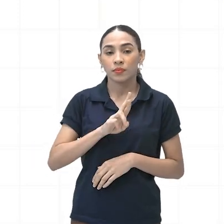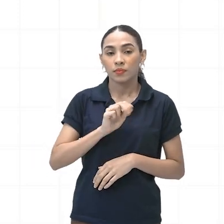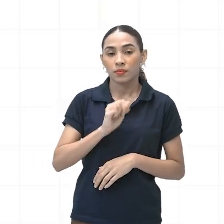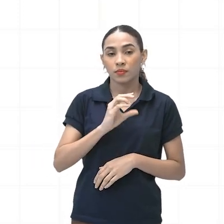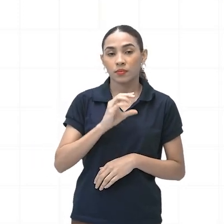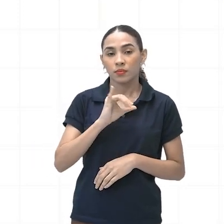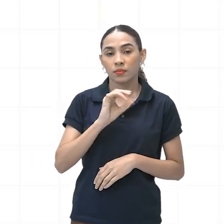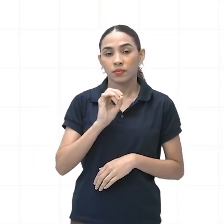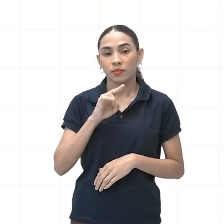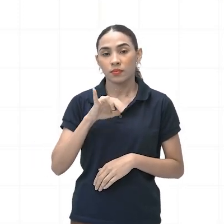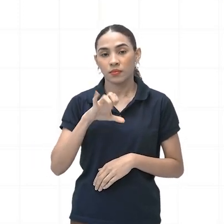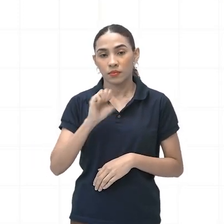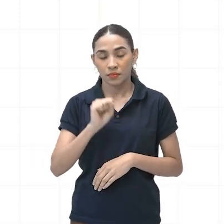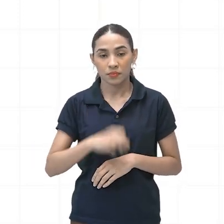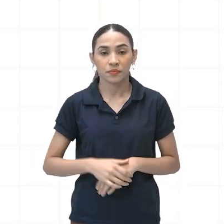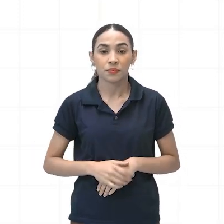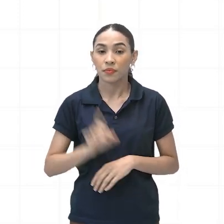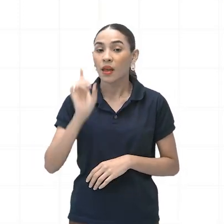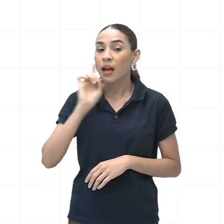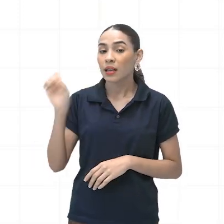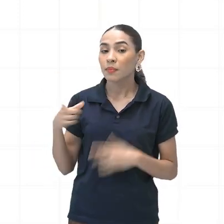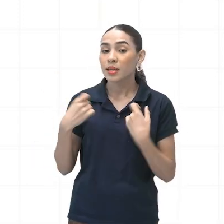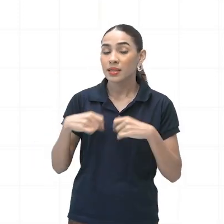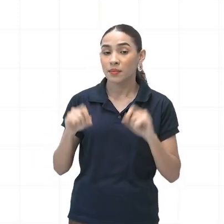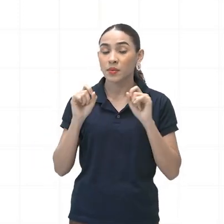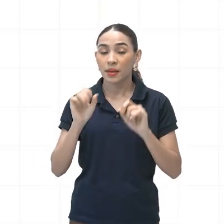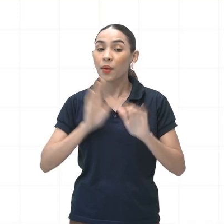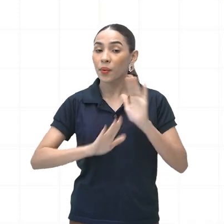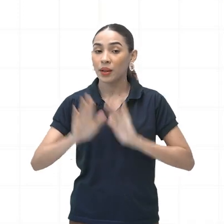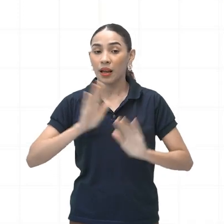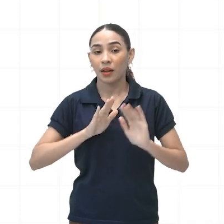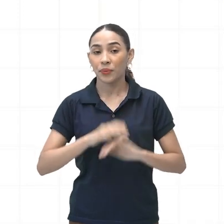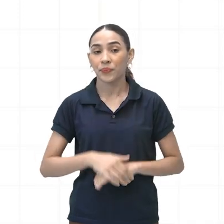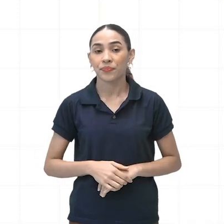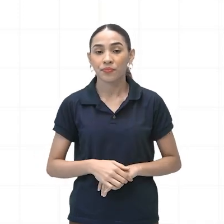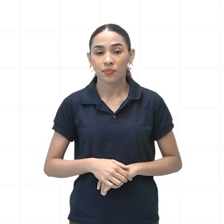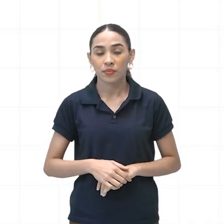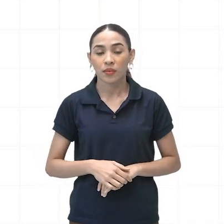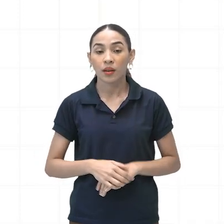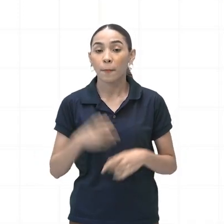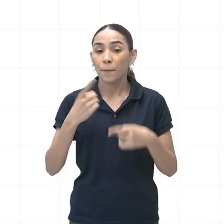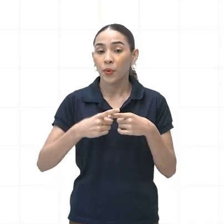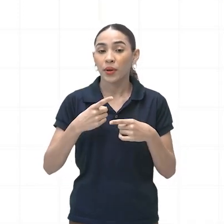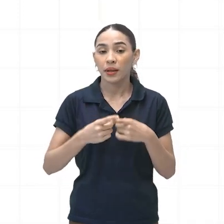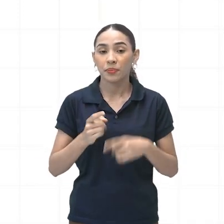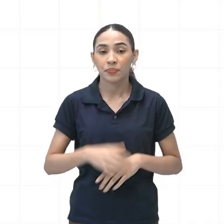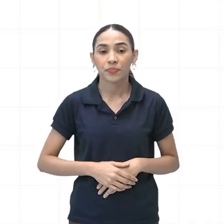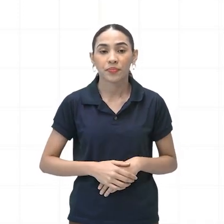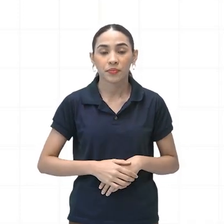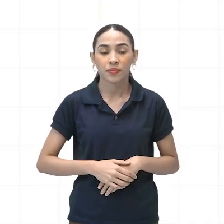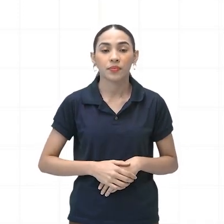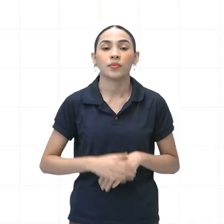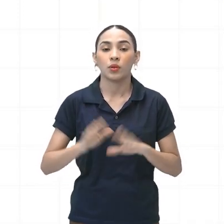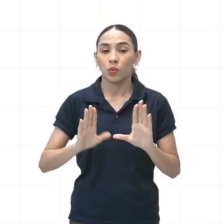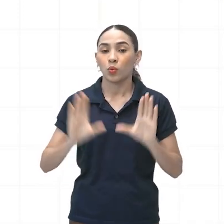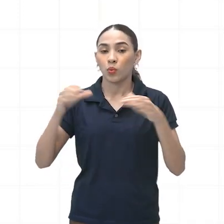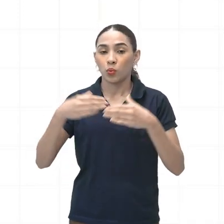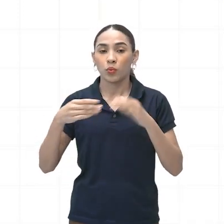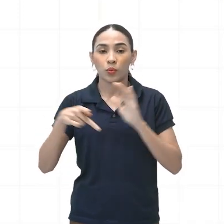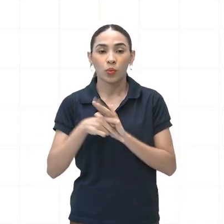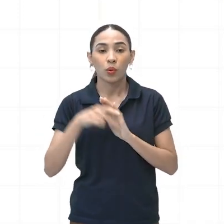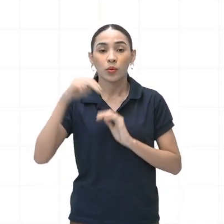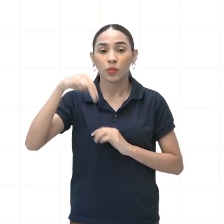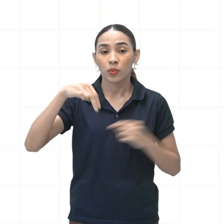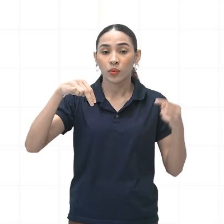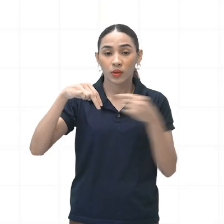números racionais. E aqui nós precisamos ter um cuidado. Por quê? Porque o conjunto dos números